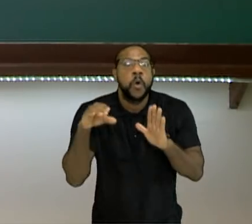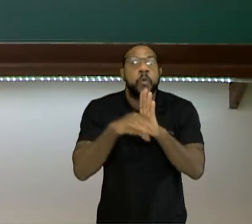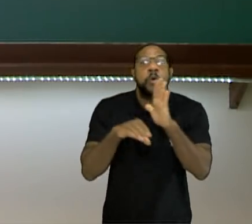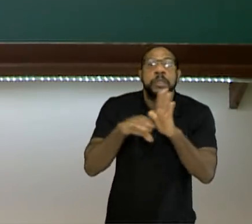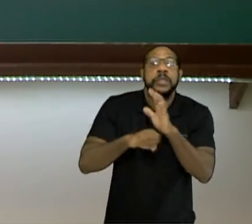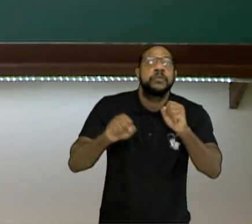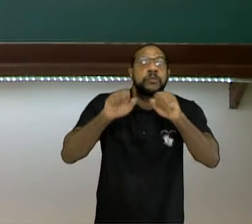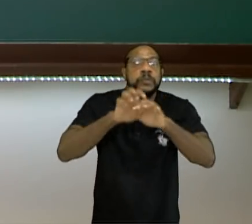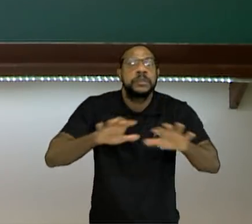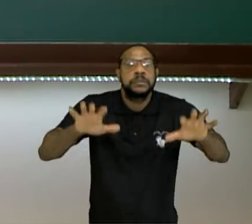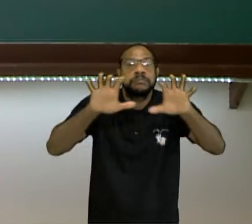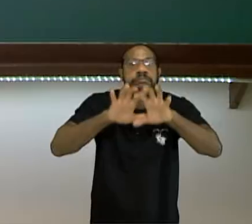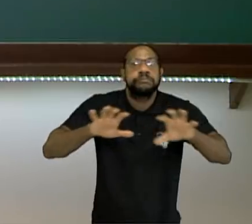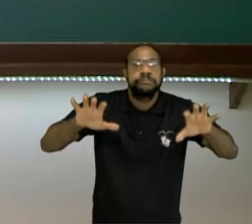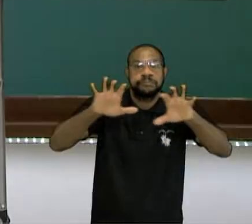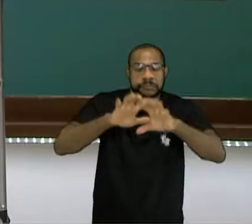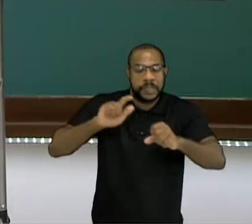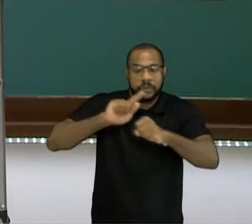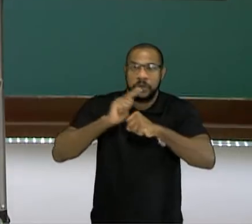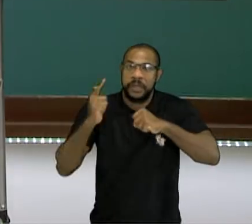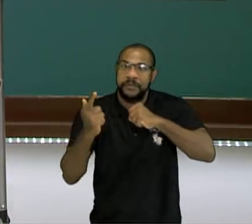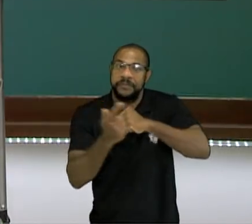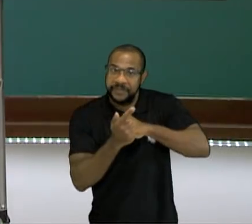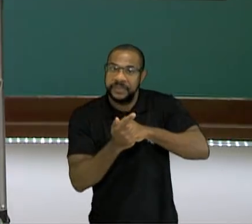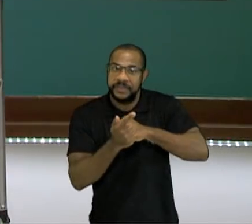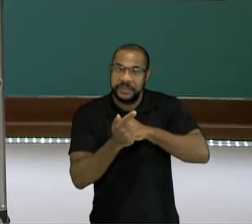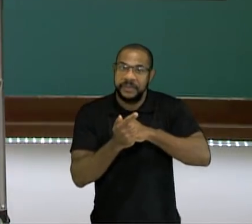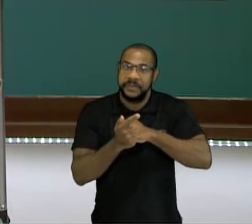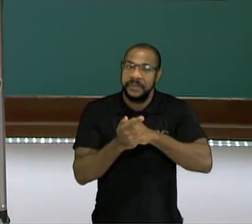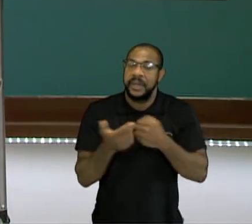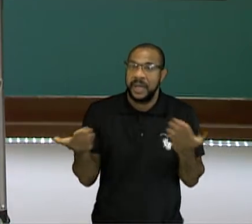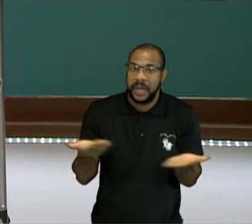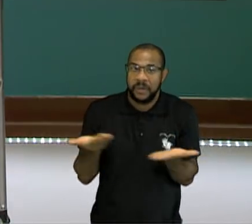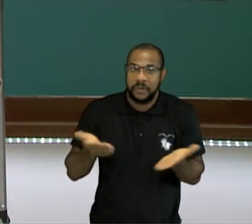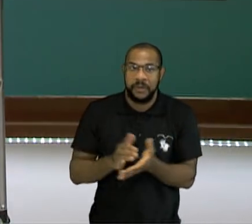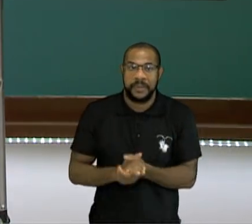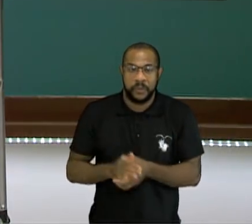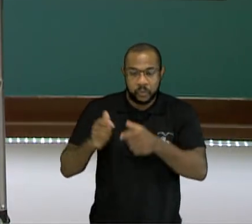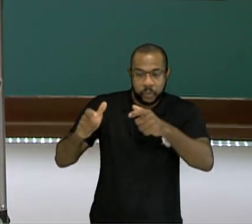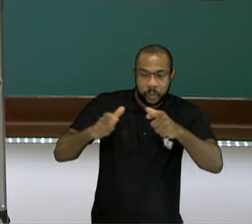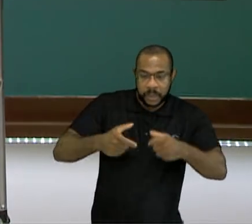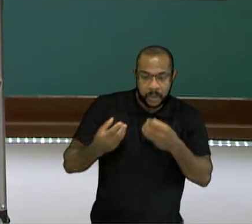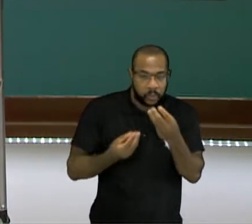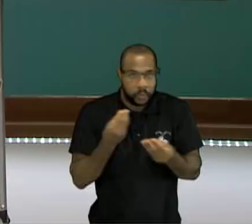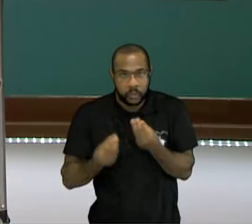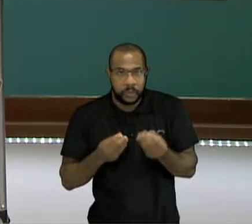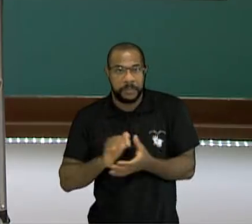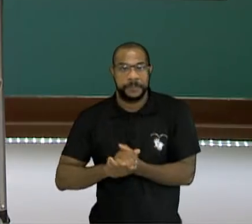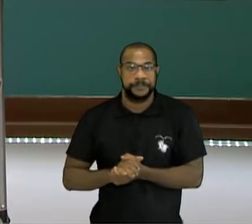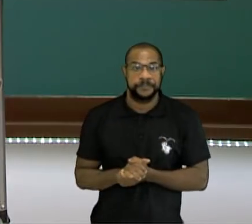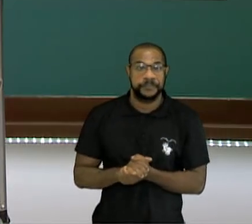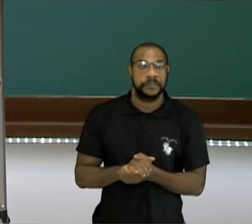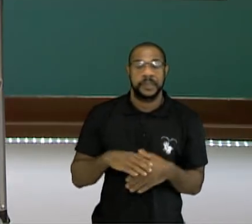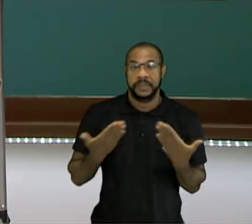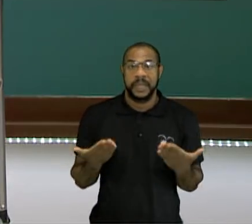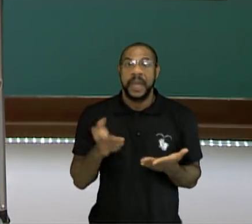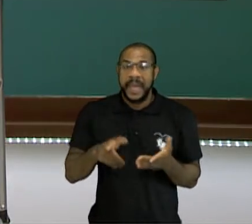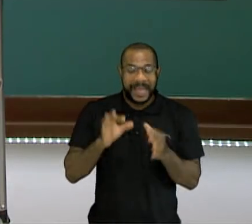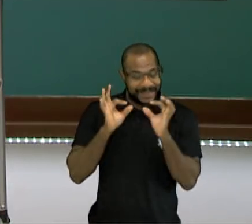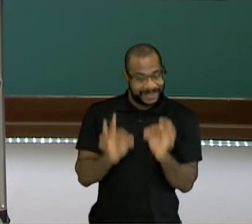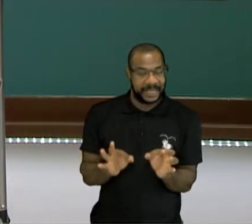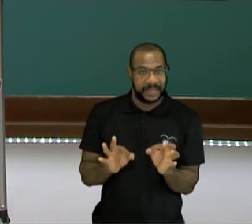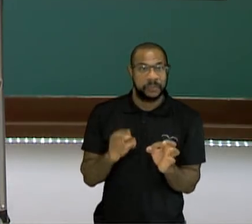de paisagem na geografia física, conforme o que nós vimos no trecho acima ali no slide anterior, é